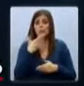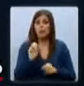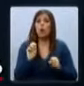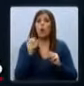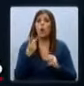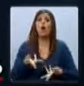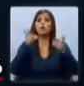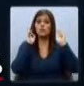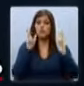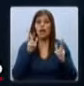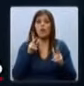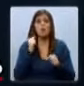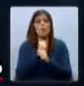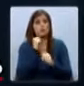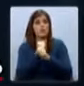prisionais